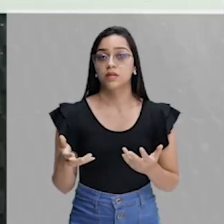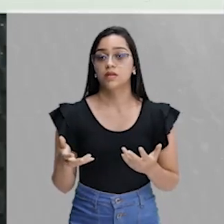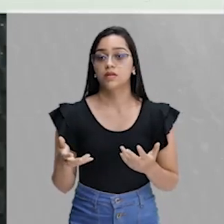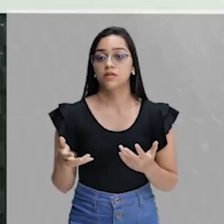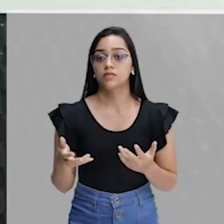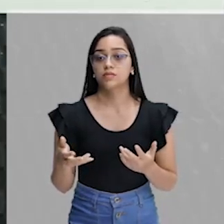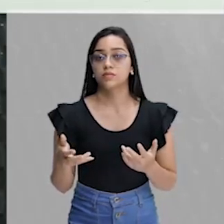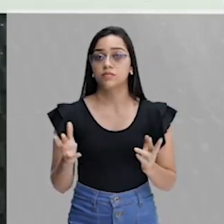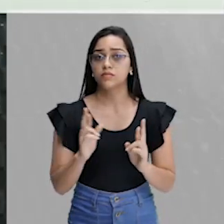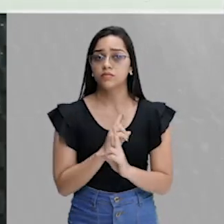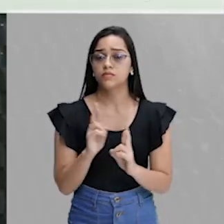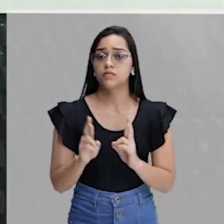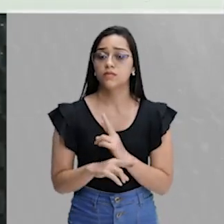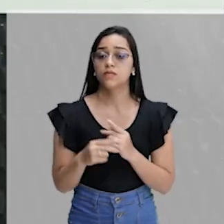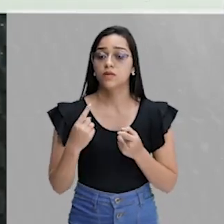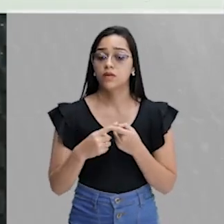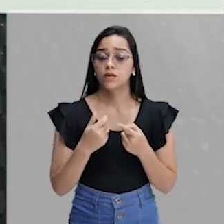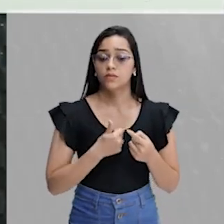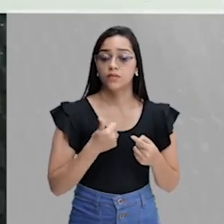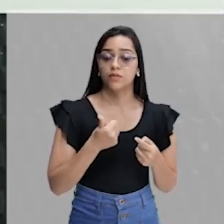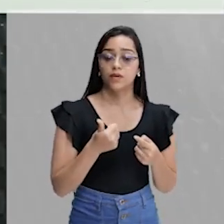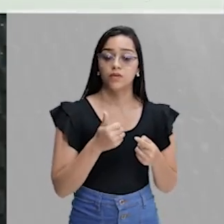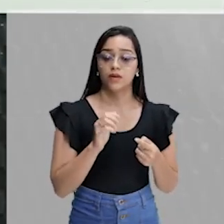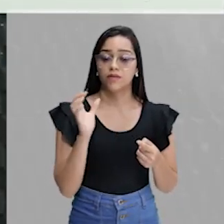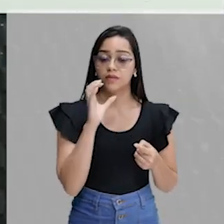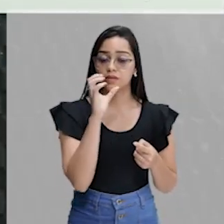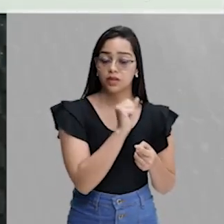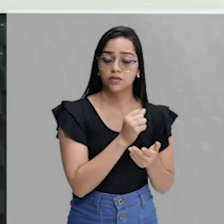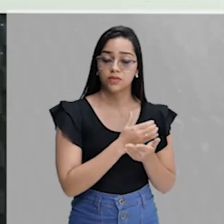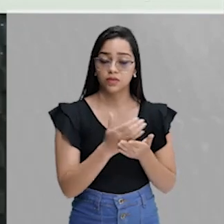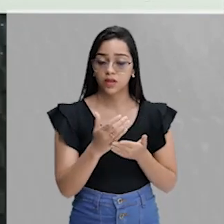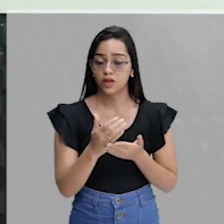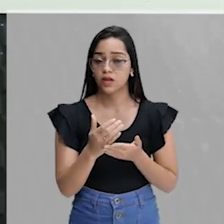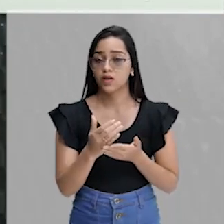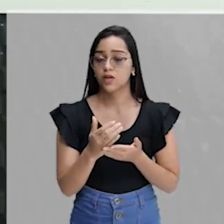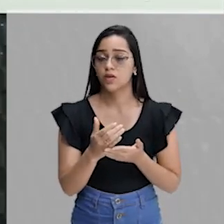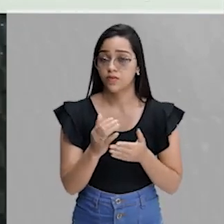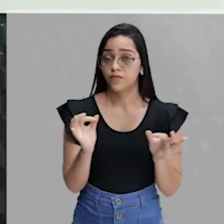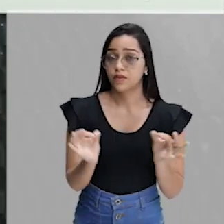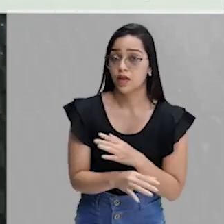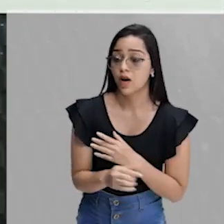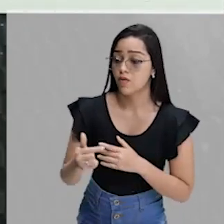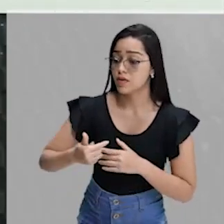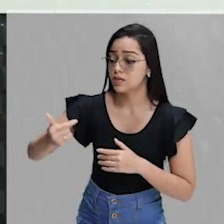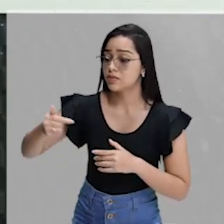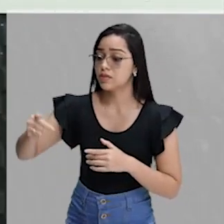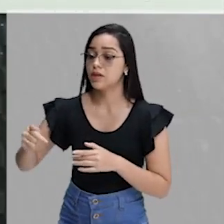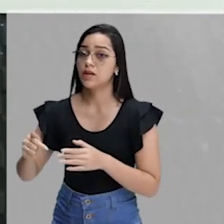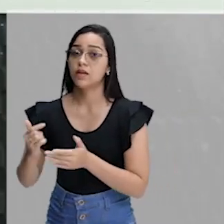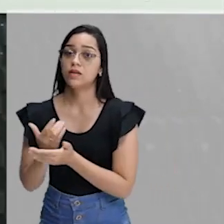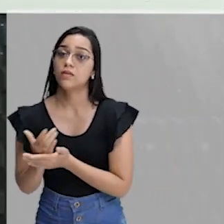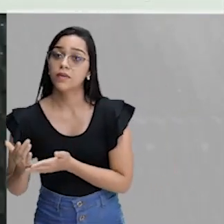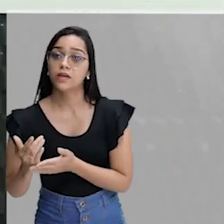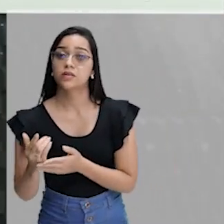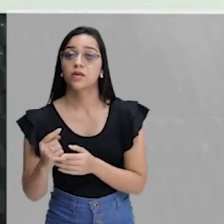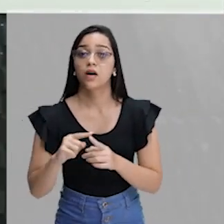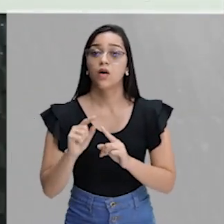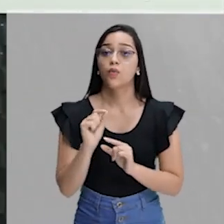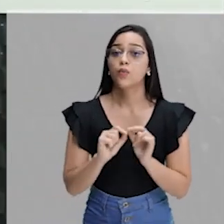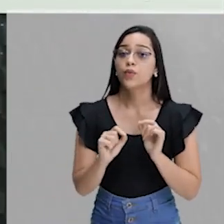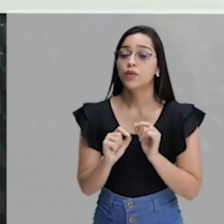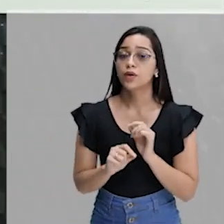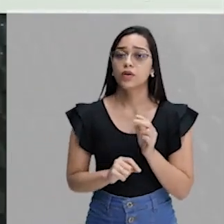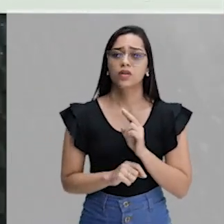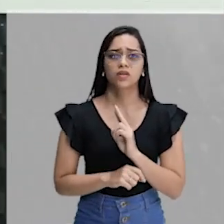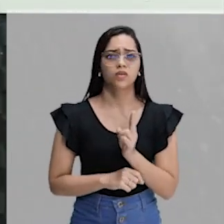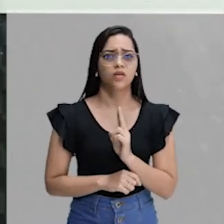a referência, porque o primeiro é velocidade final e o segundo é velocidade inicial, mas percebam que é o mesmo termo. Este termo nós vamos